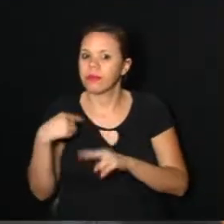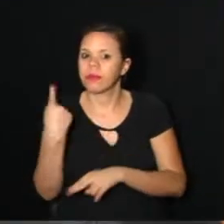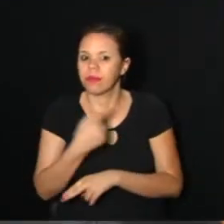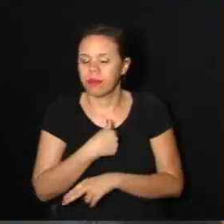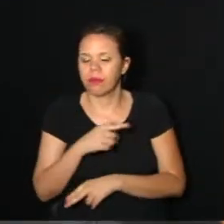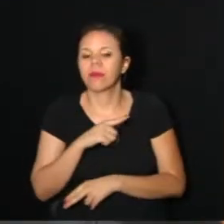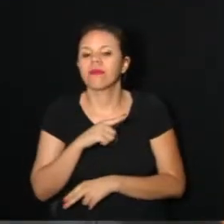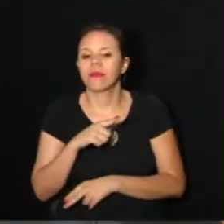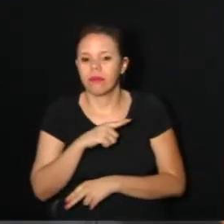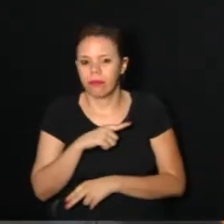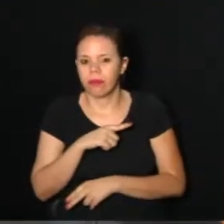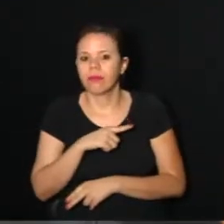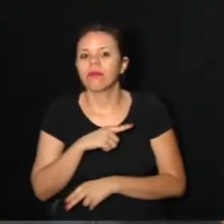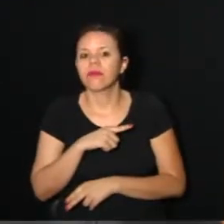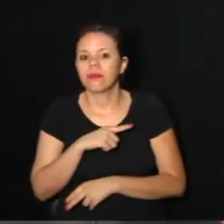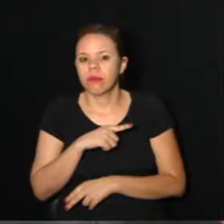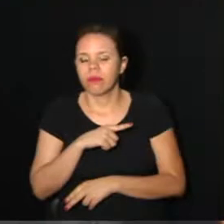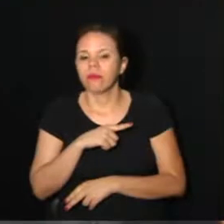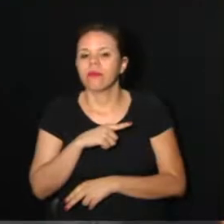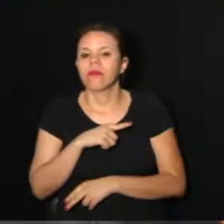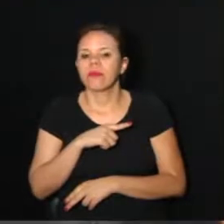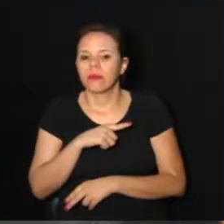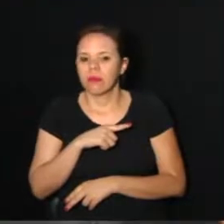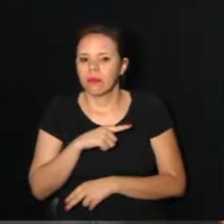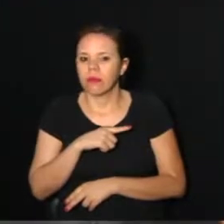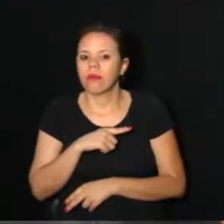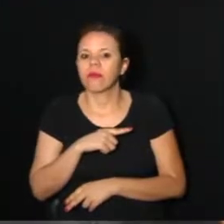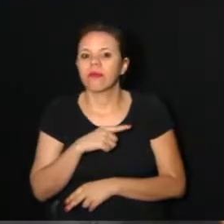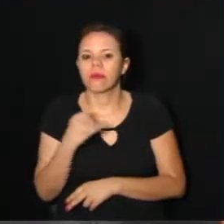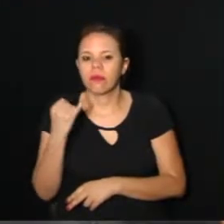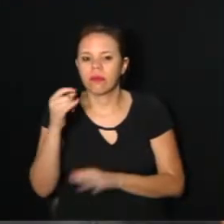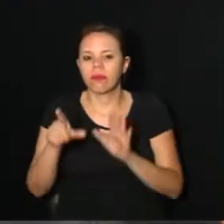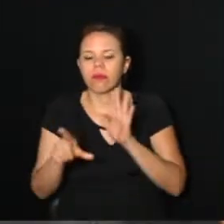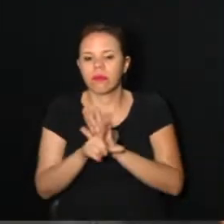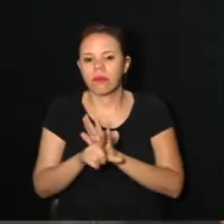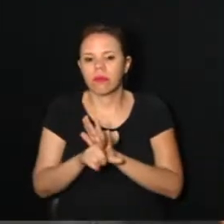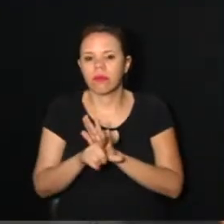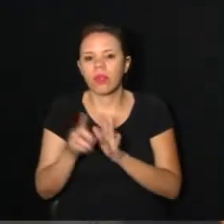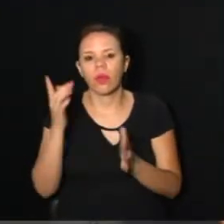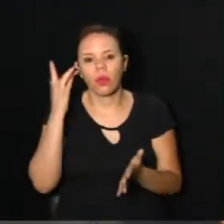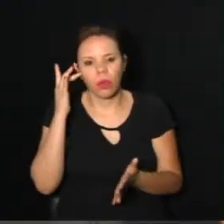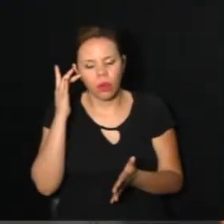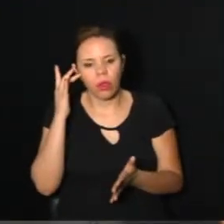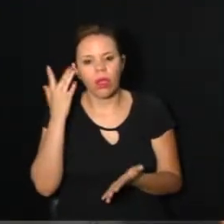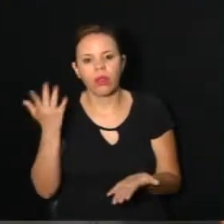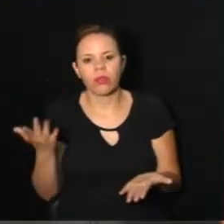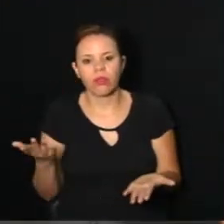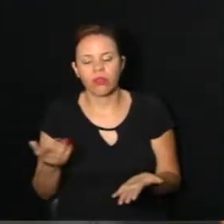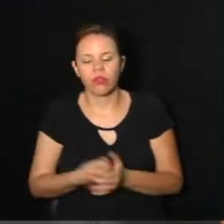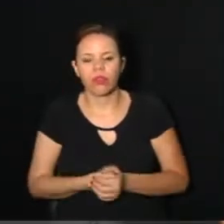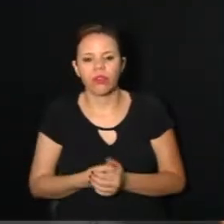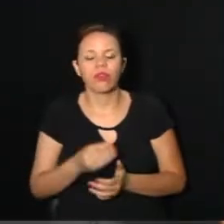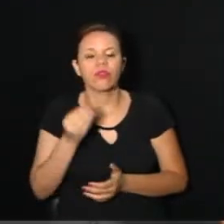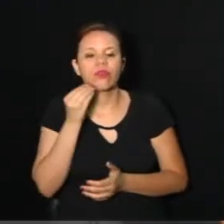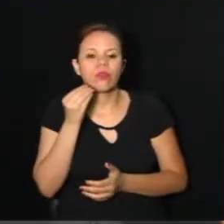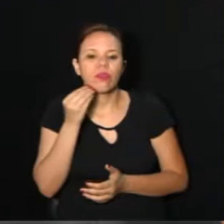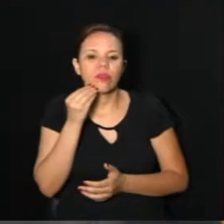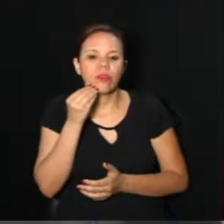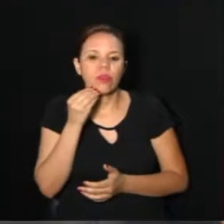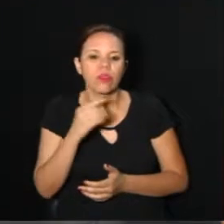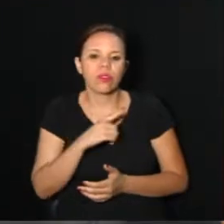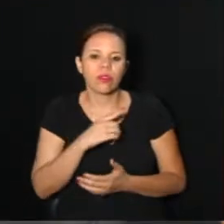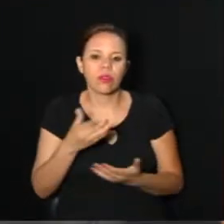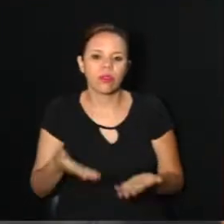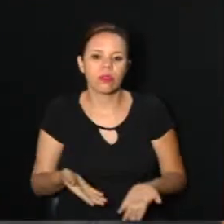ter no seguir dessa lei. Portanto, eu acho muito louvável essa oportunidade que a gente